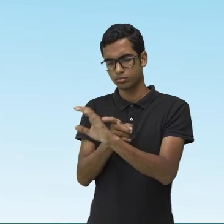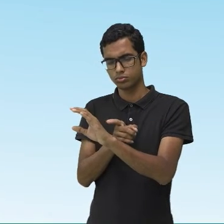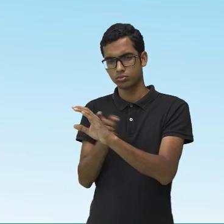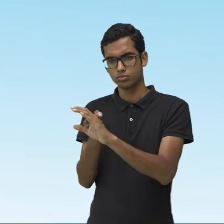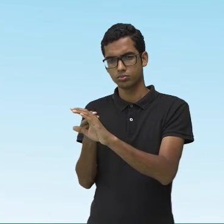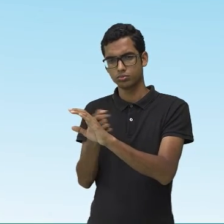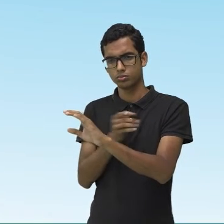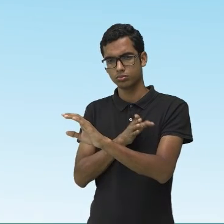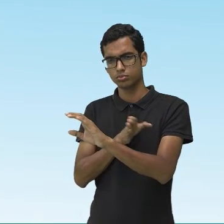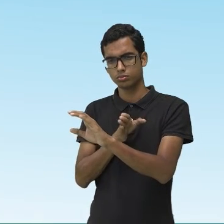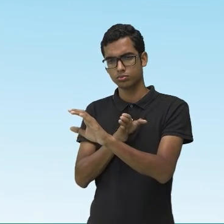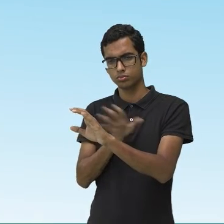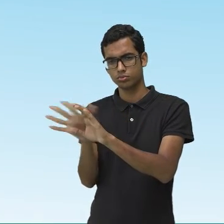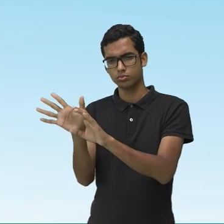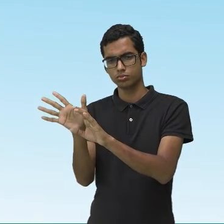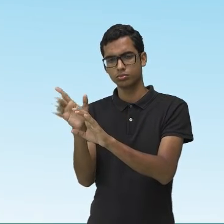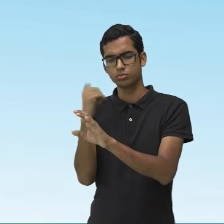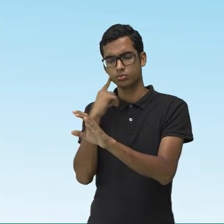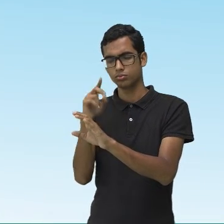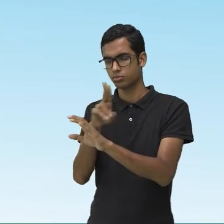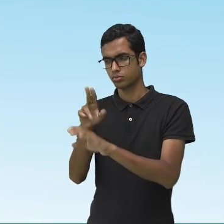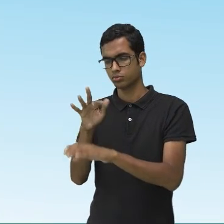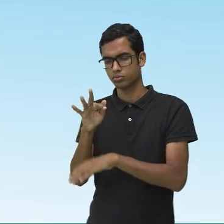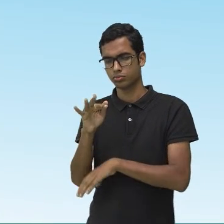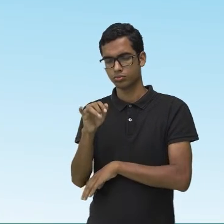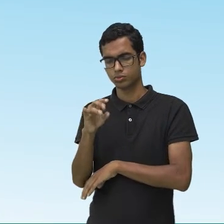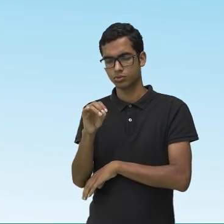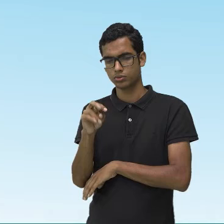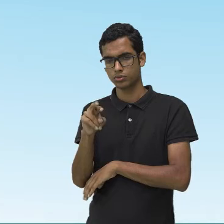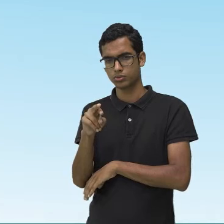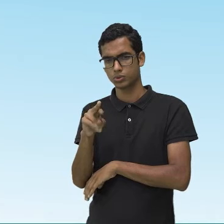chama o foco de foco virtual, tá, pessoal? Toda